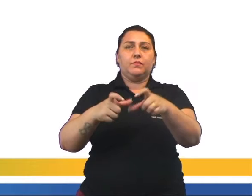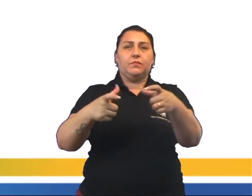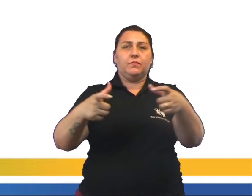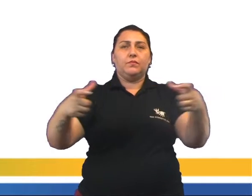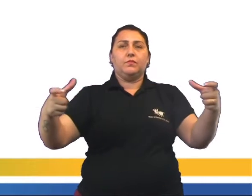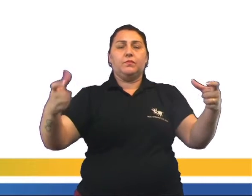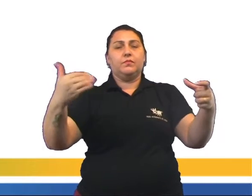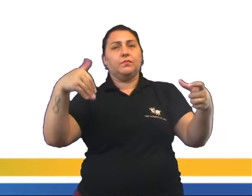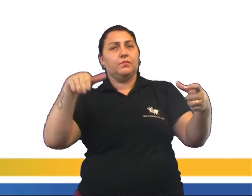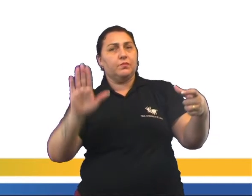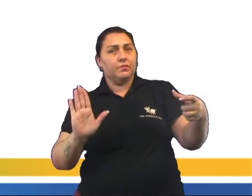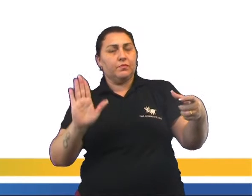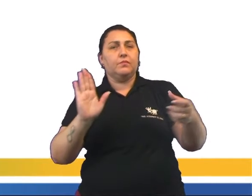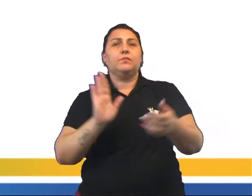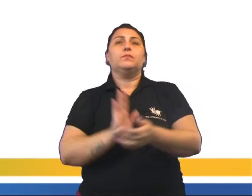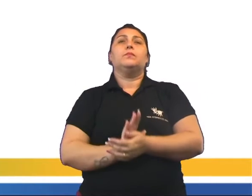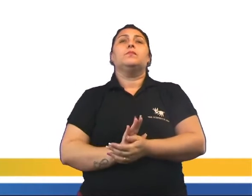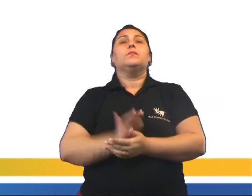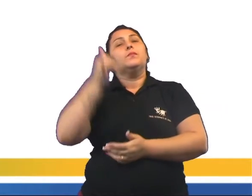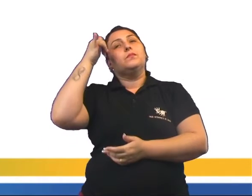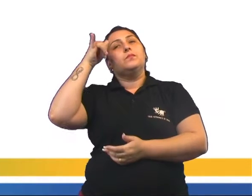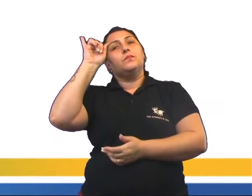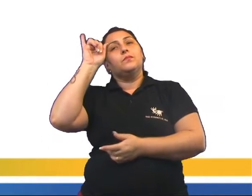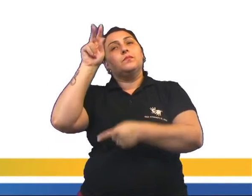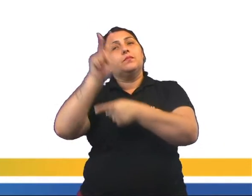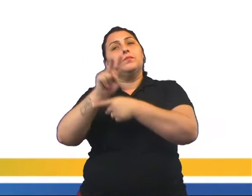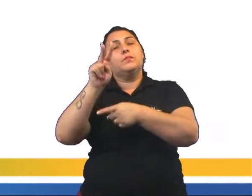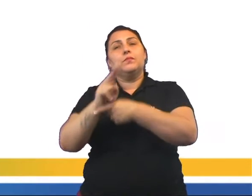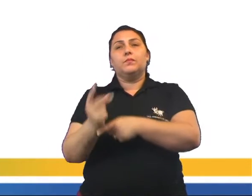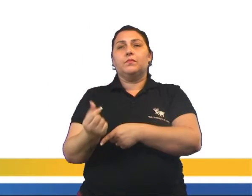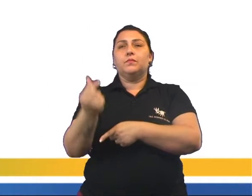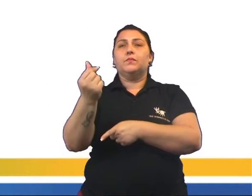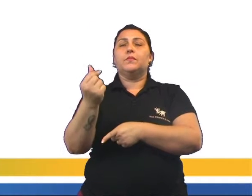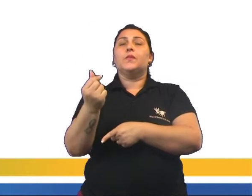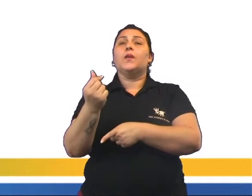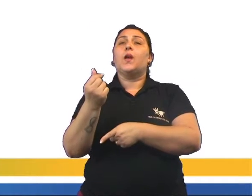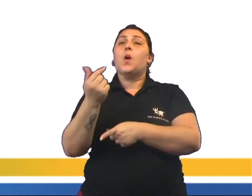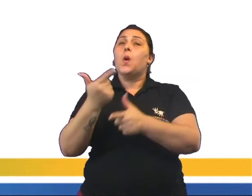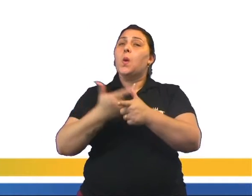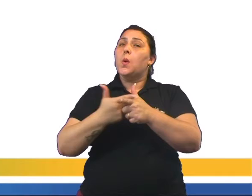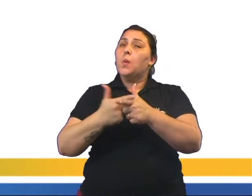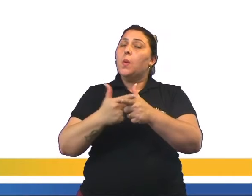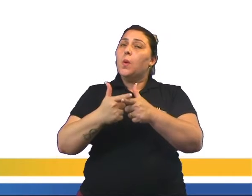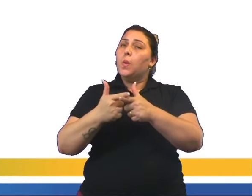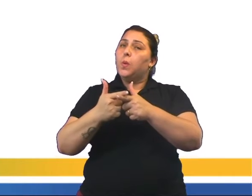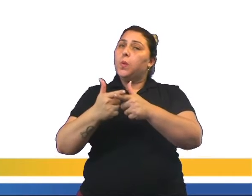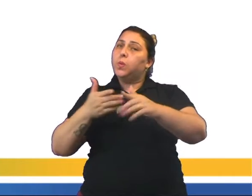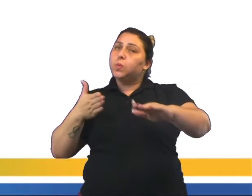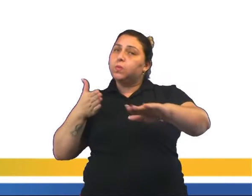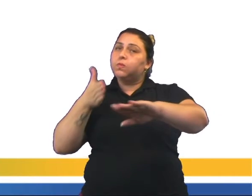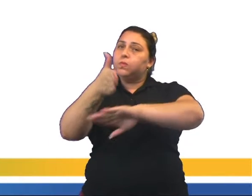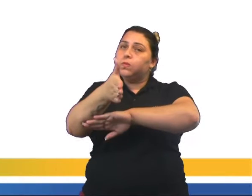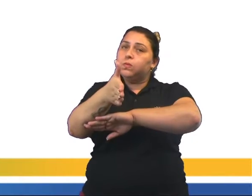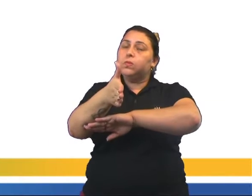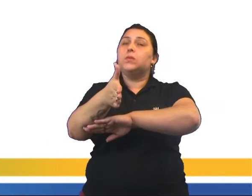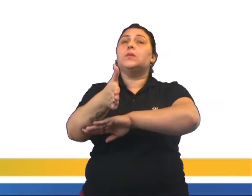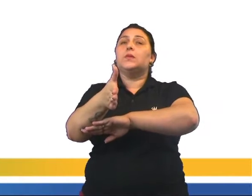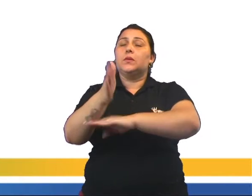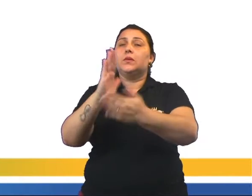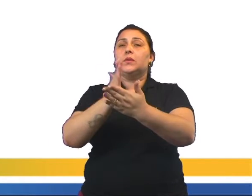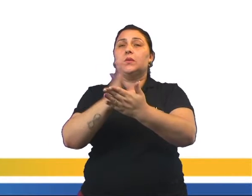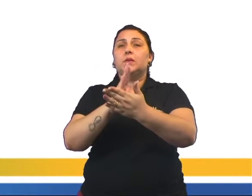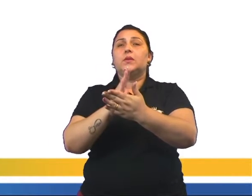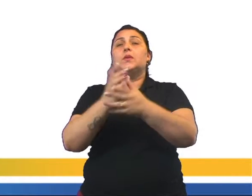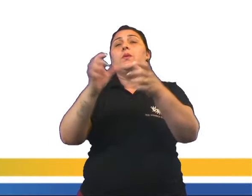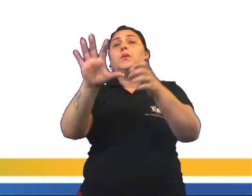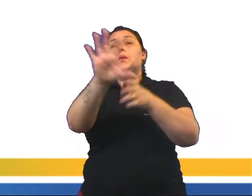cada vez mais a questão do agronegócio, tá bom? O problema do avanço do agronegócio nas fronteiras agrícolas é que ele se dá